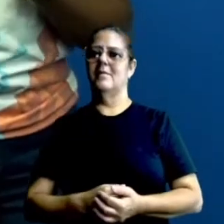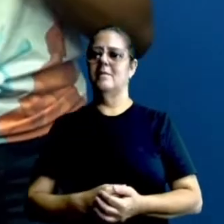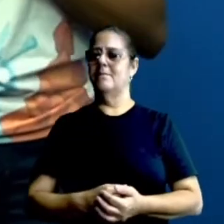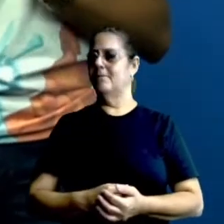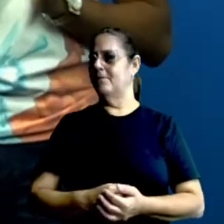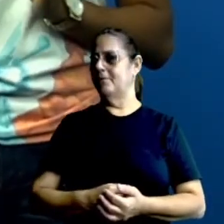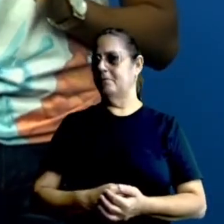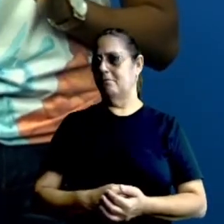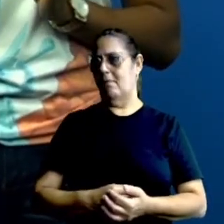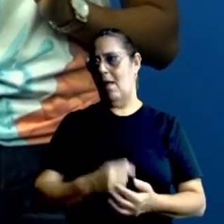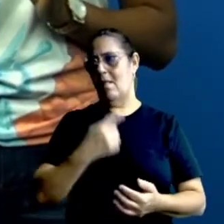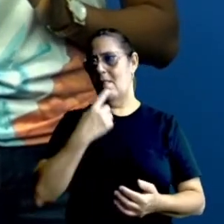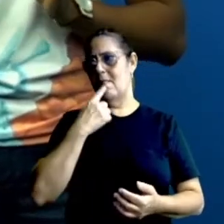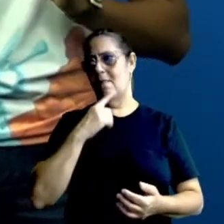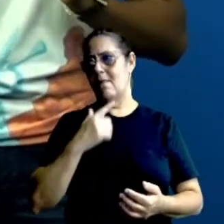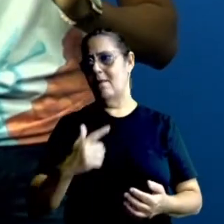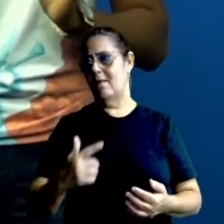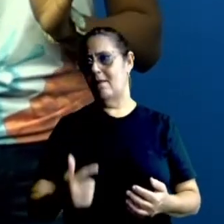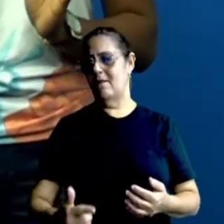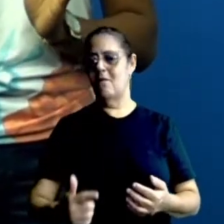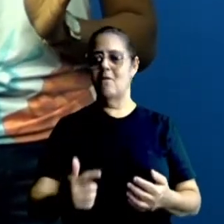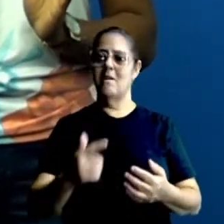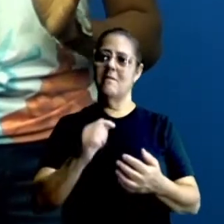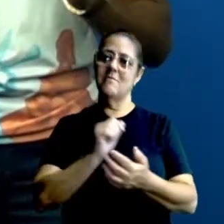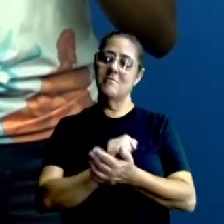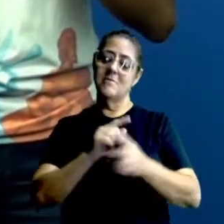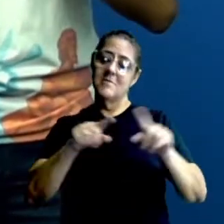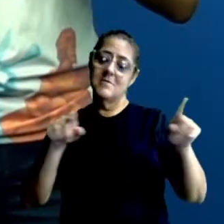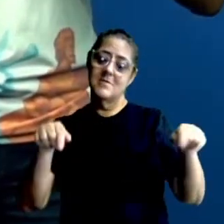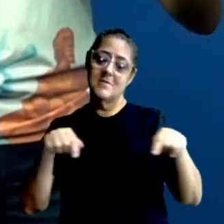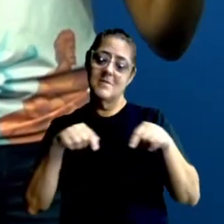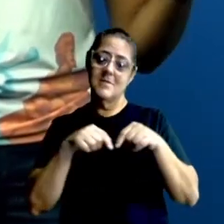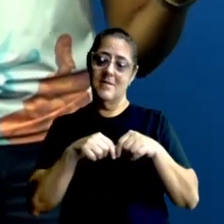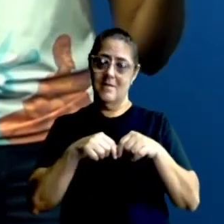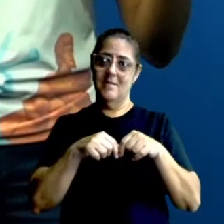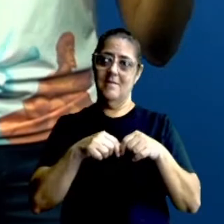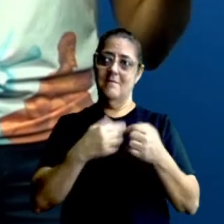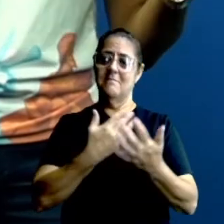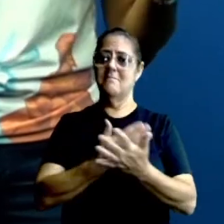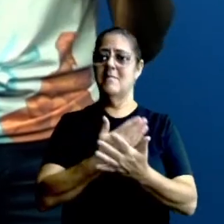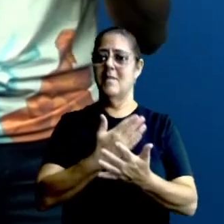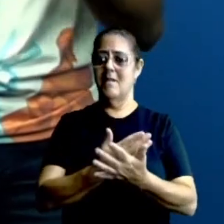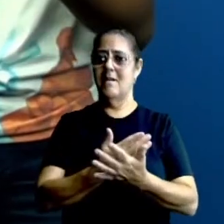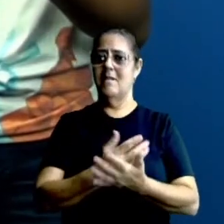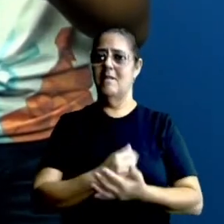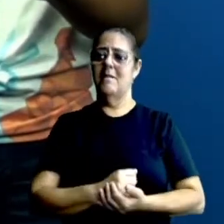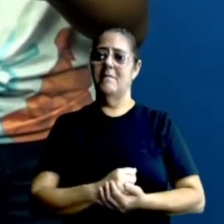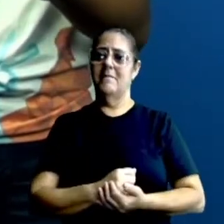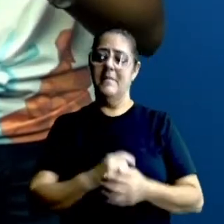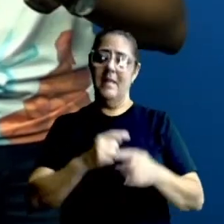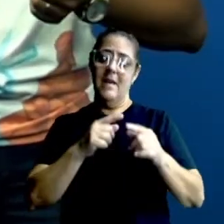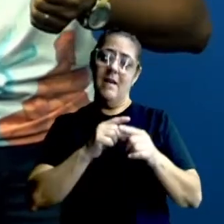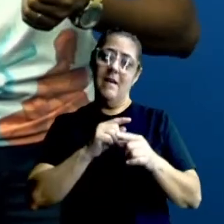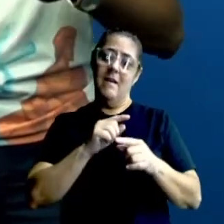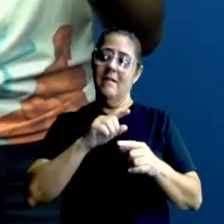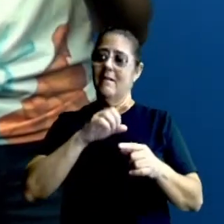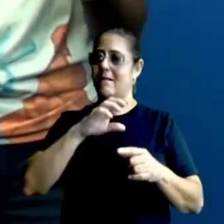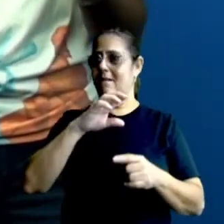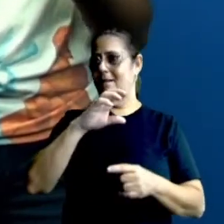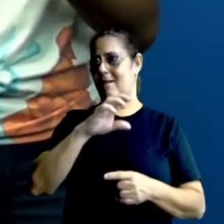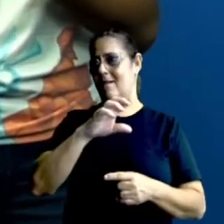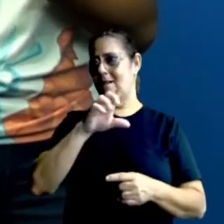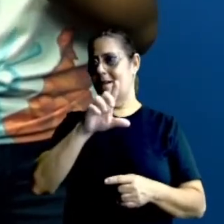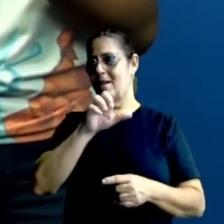Colégio não lembro quando a gente fala de sala de aula Você lembra do Clécio lastro é a sala tá